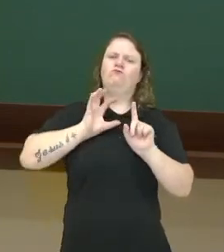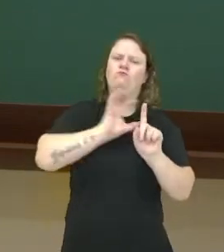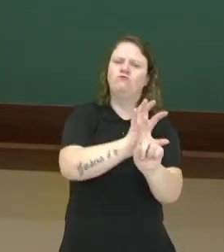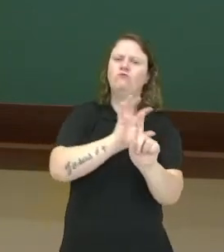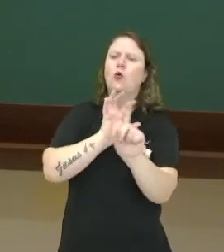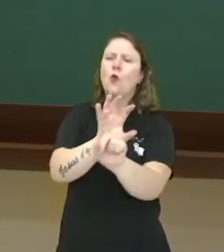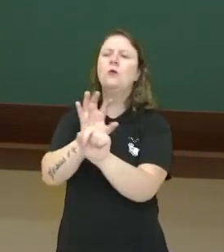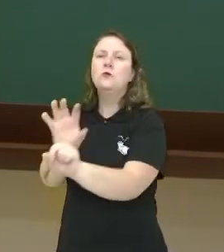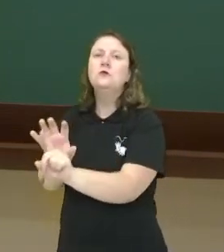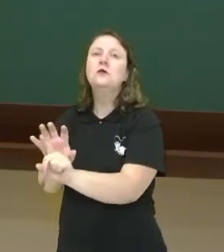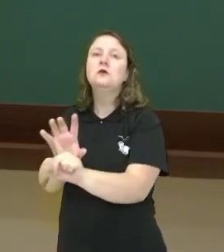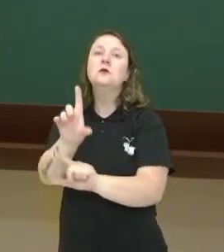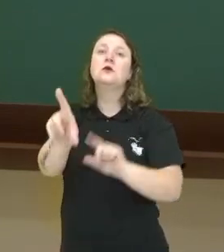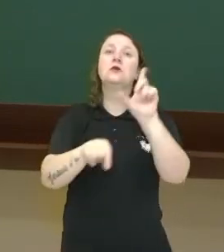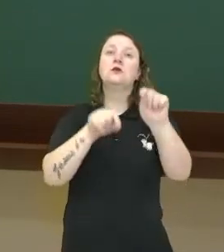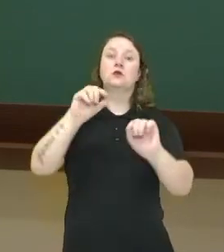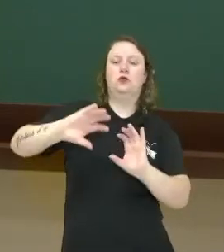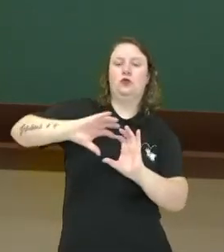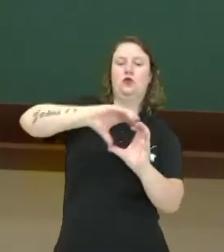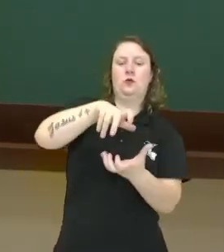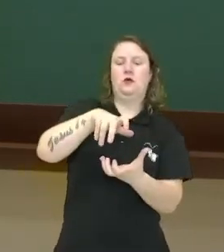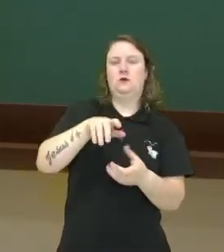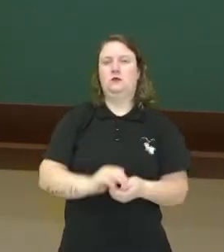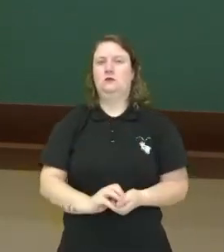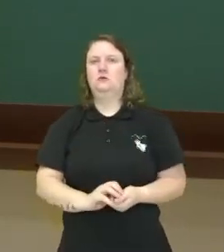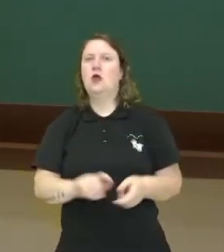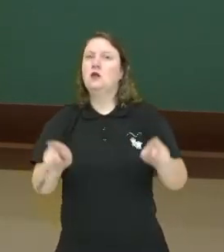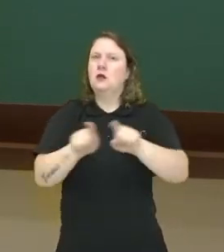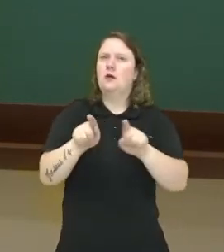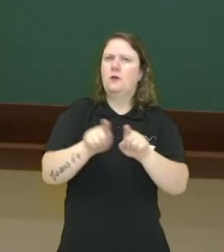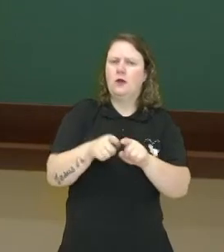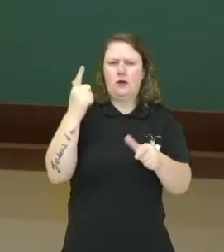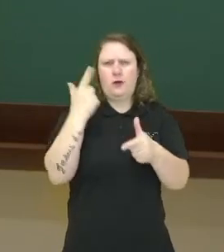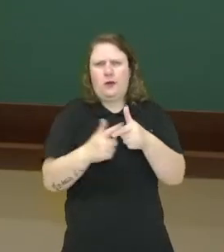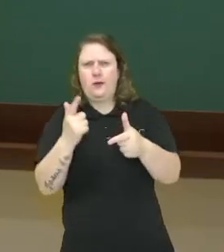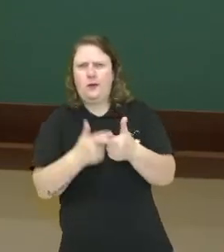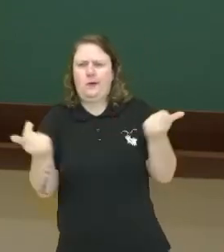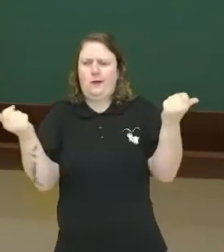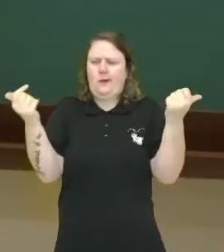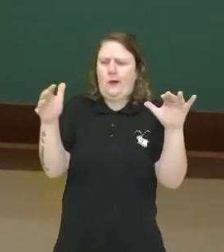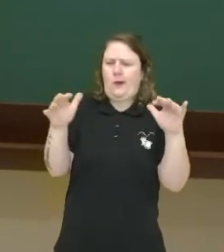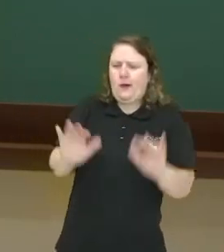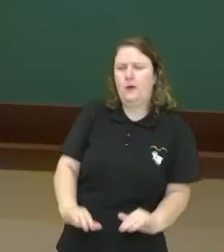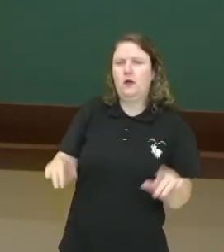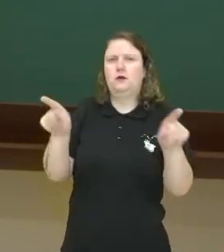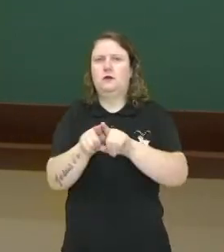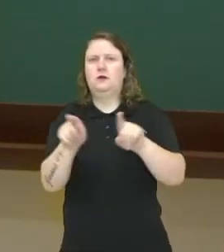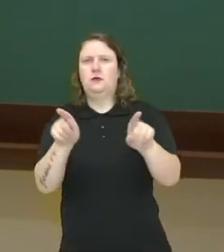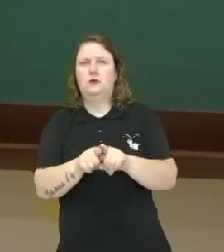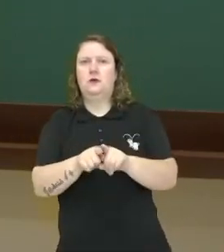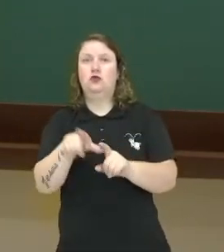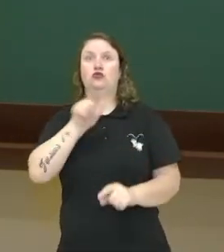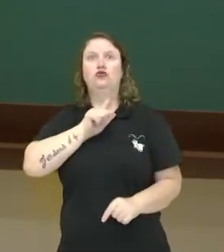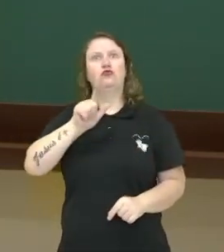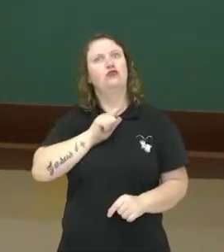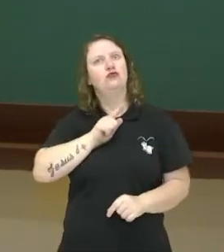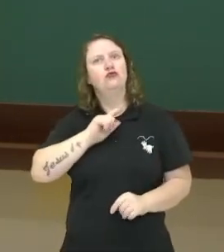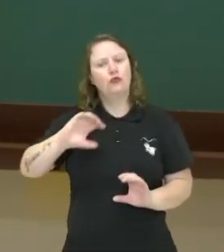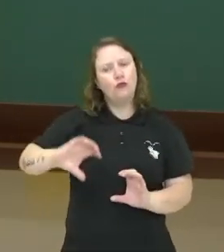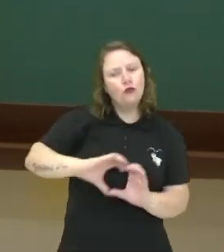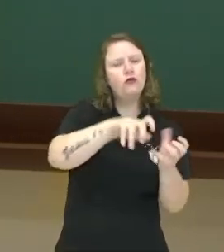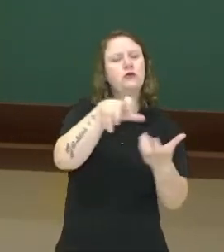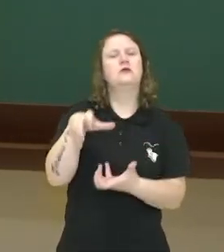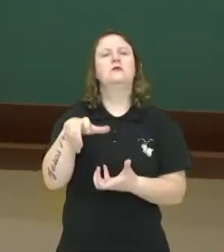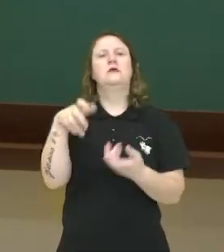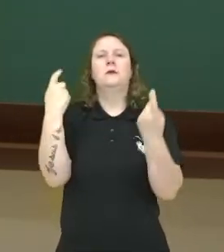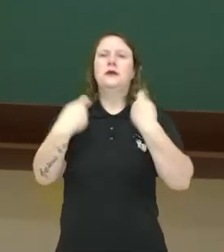presente das decisões mundiais. Então, em momentos de crises econômicas ou de alguma questão mundial que precisa